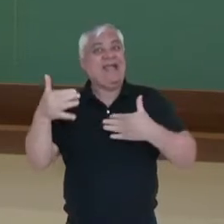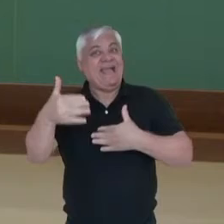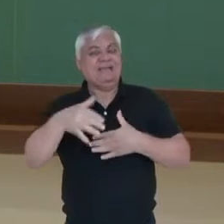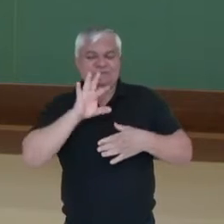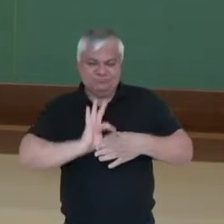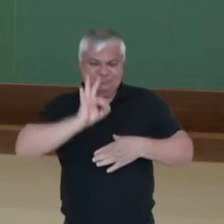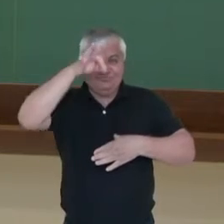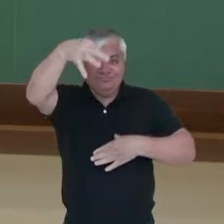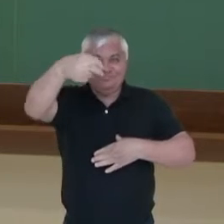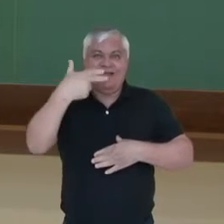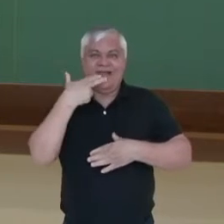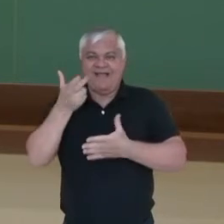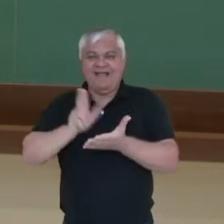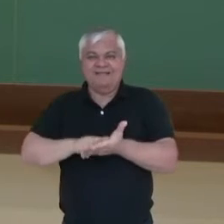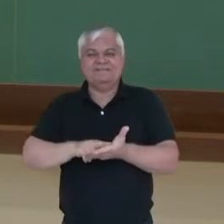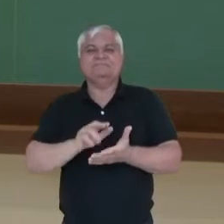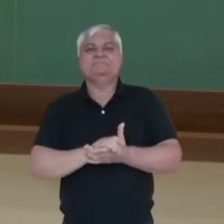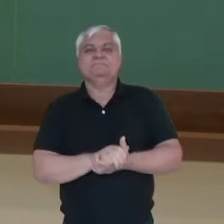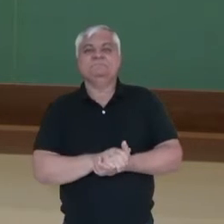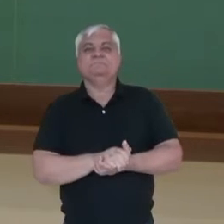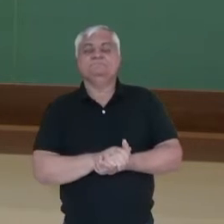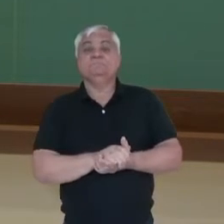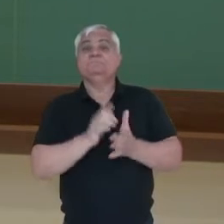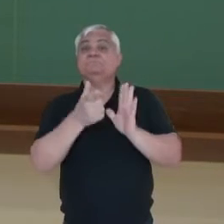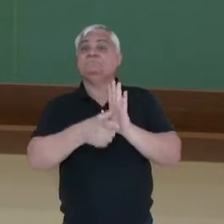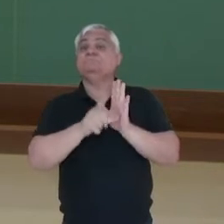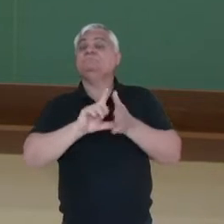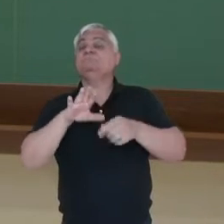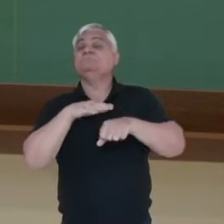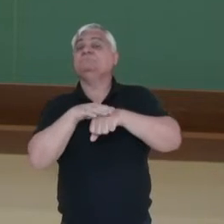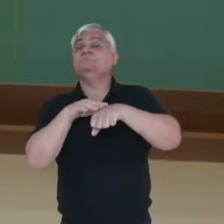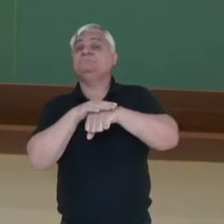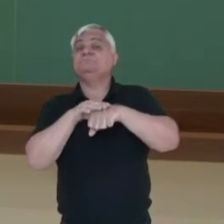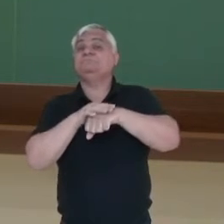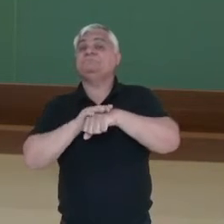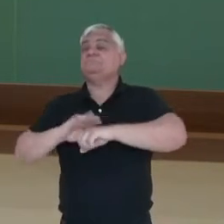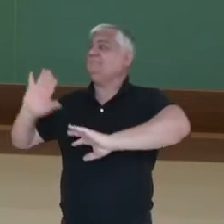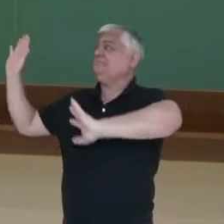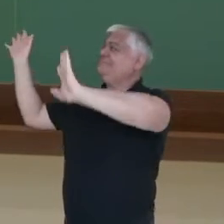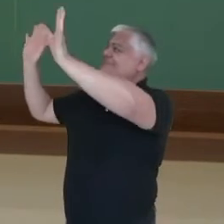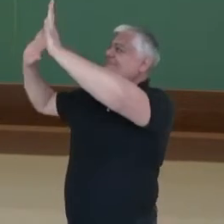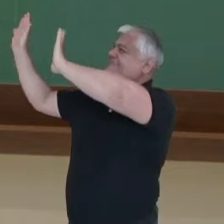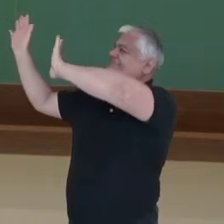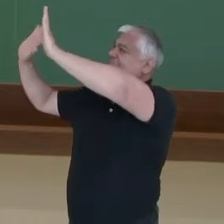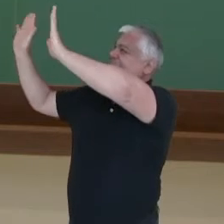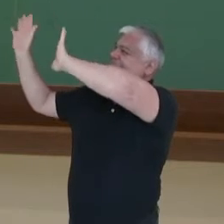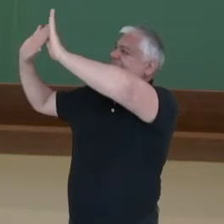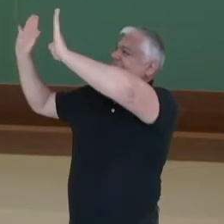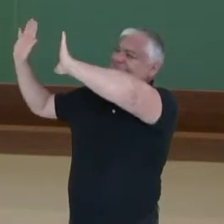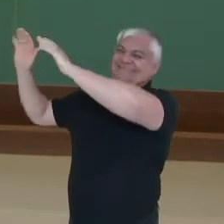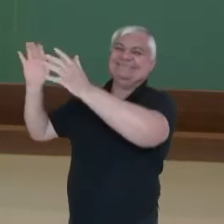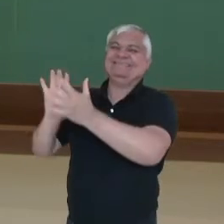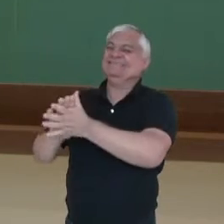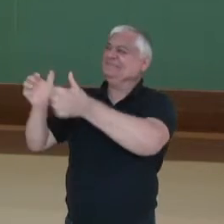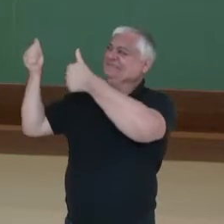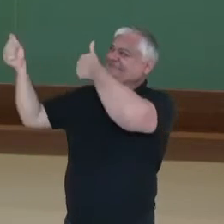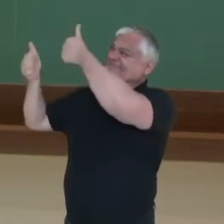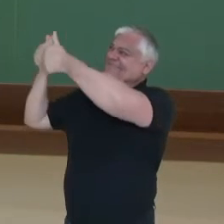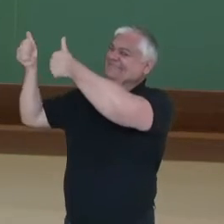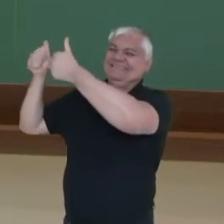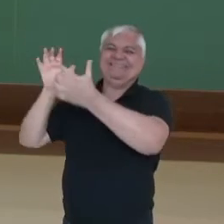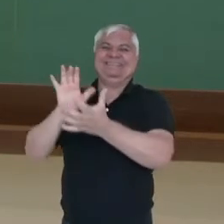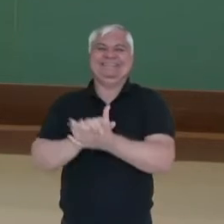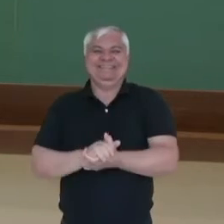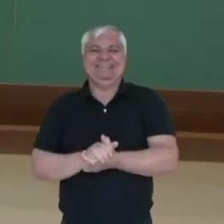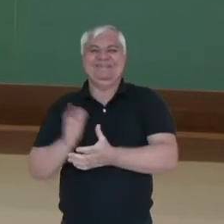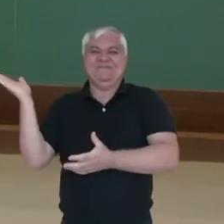para pôr isso. Antes vamos conversar com o nosso querido intérprete Ronaldo. Tudo certinho? Vamos